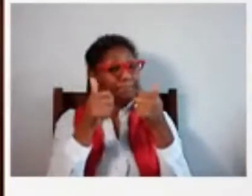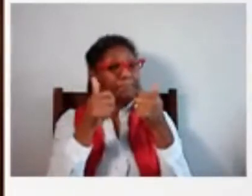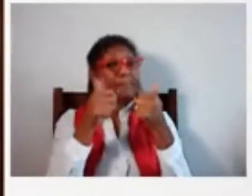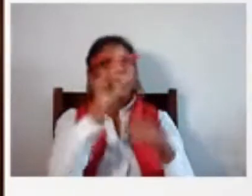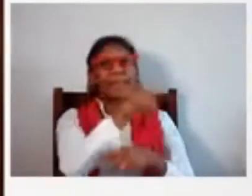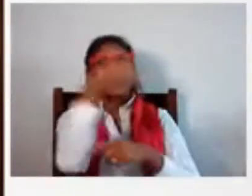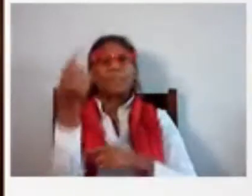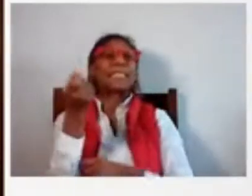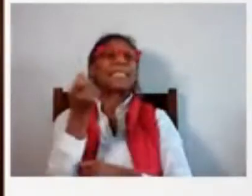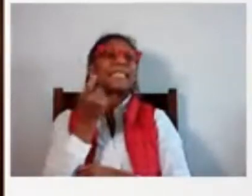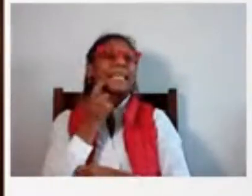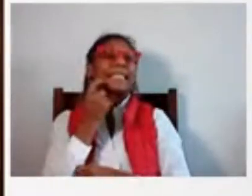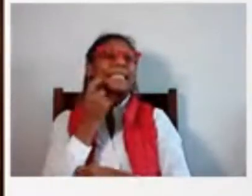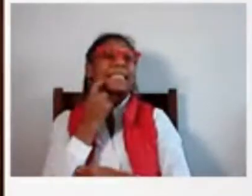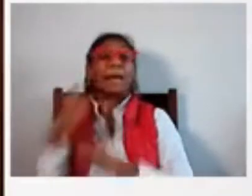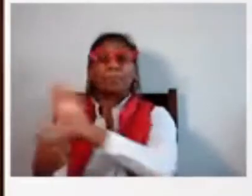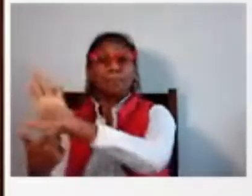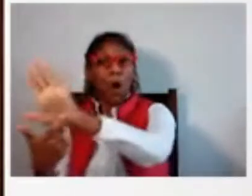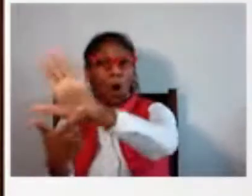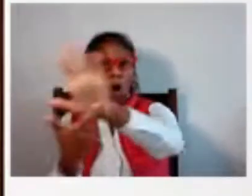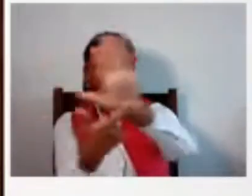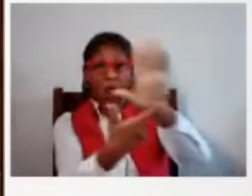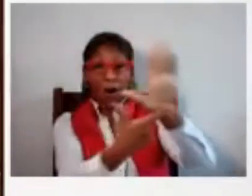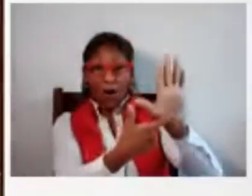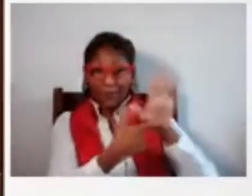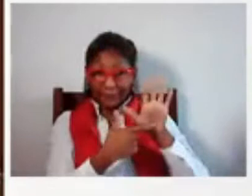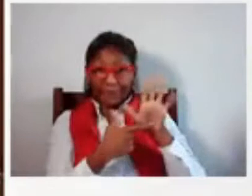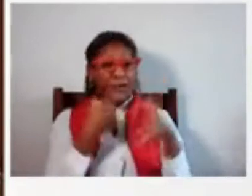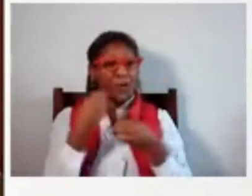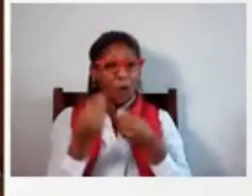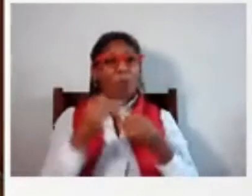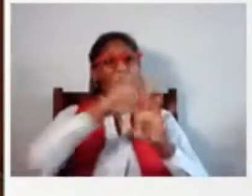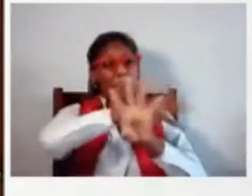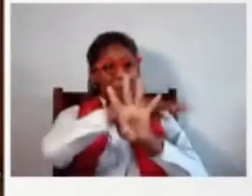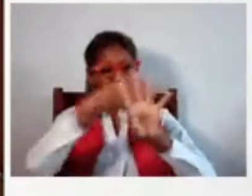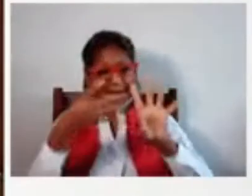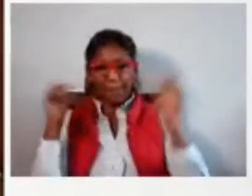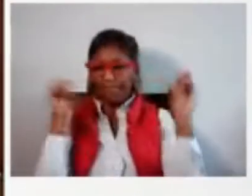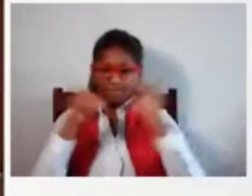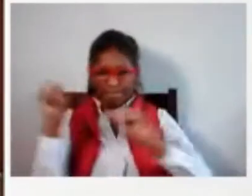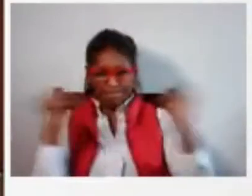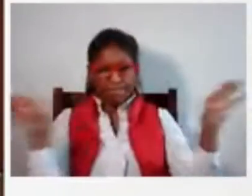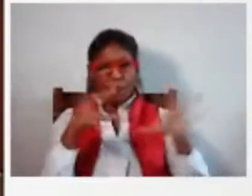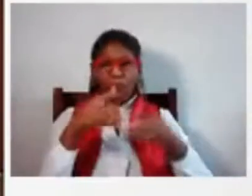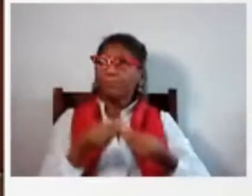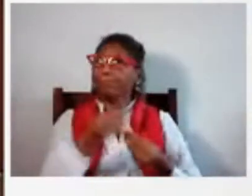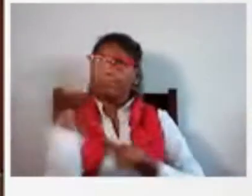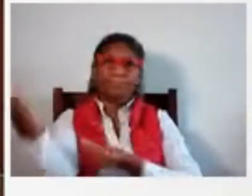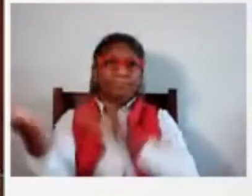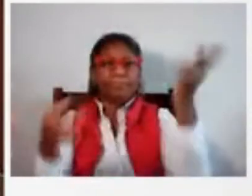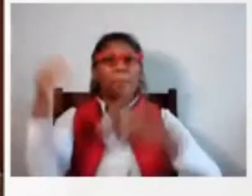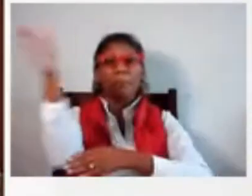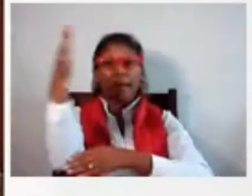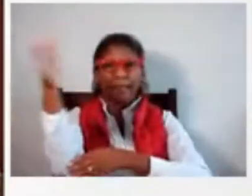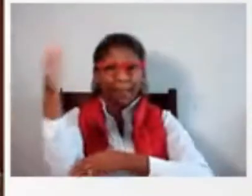rodar o modelo, como a gente chama, né? Colocando todas as informações nas planilhas, para que nós possamos emitir as bandeiras. Nós vamos anunciar,